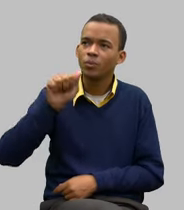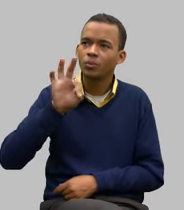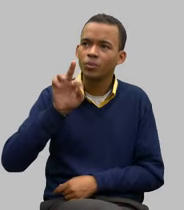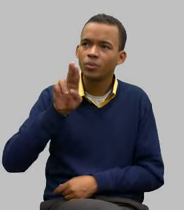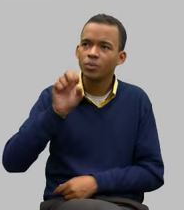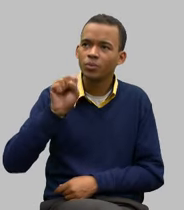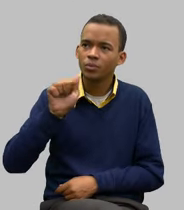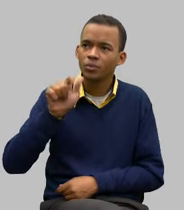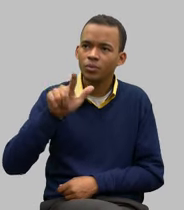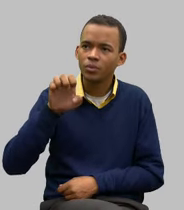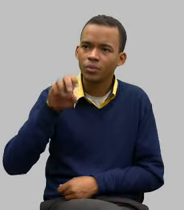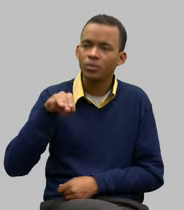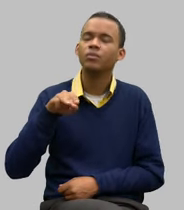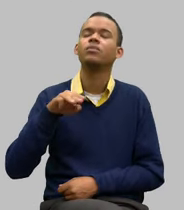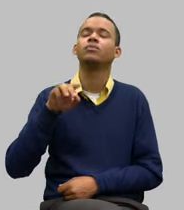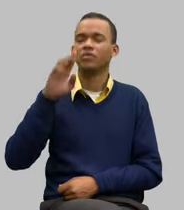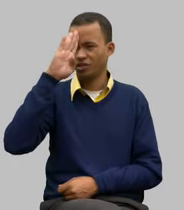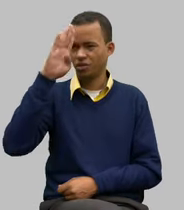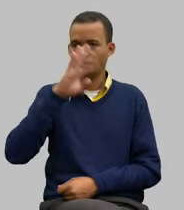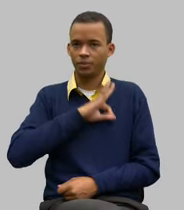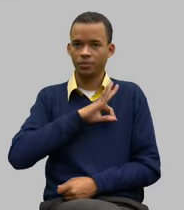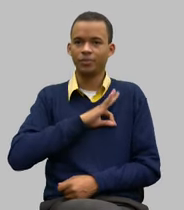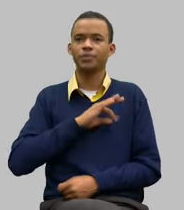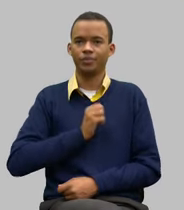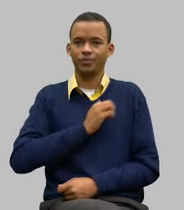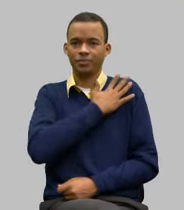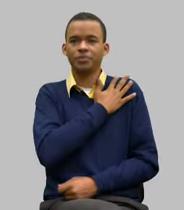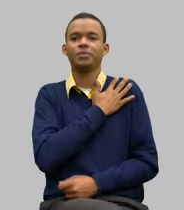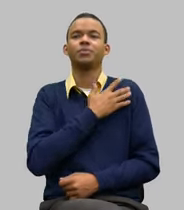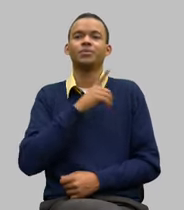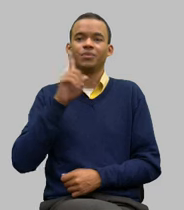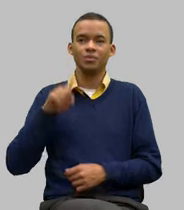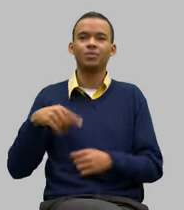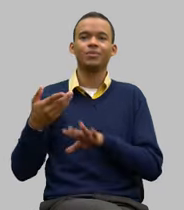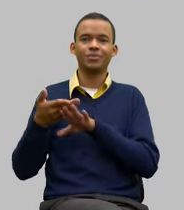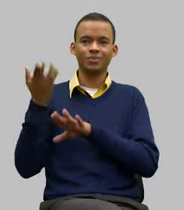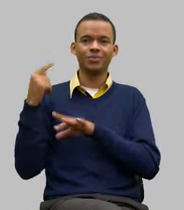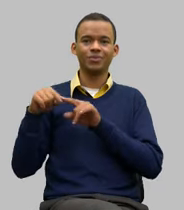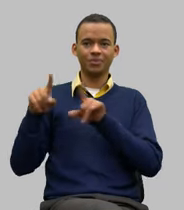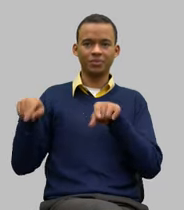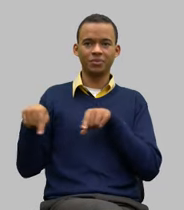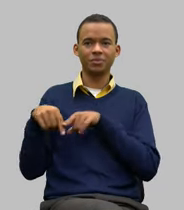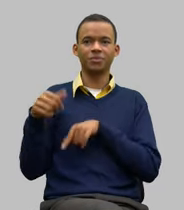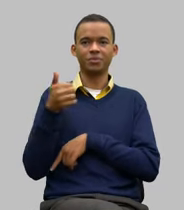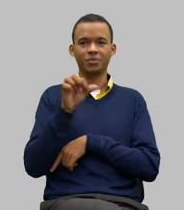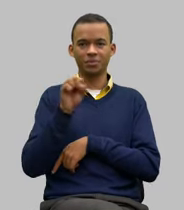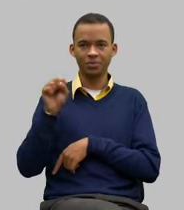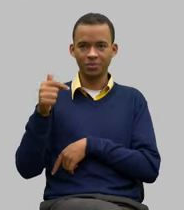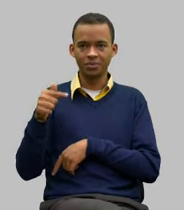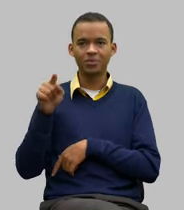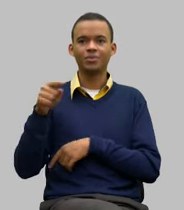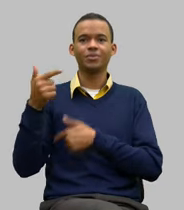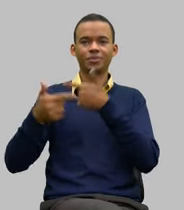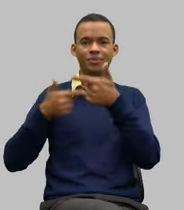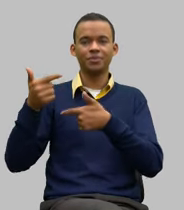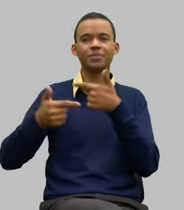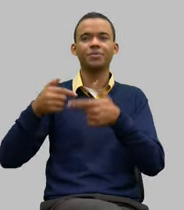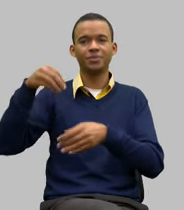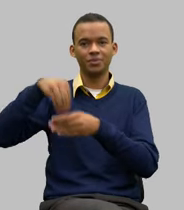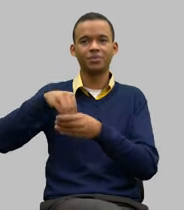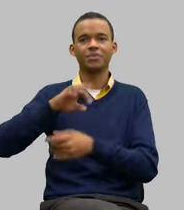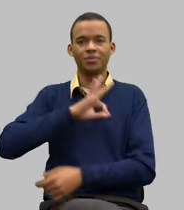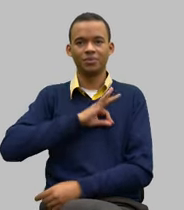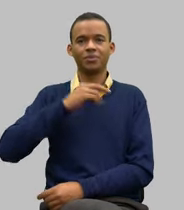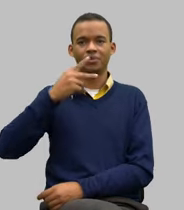né era aspirante é aspirante da turma de 87 o aula para mim de história da PMMG ainda no meu